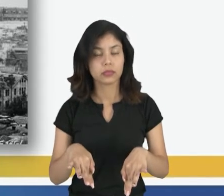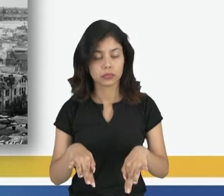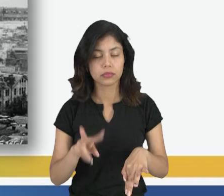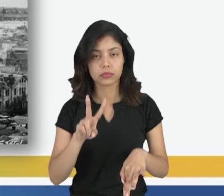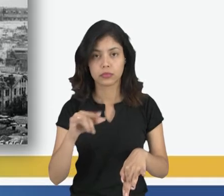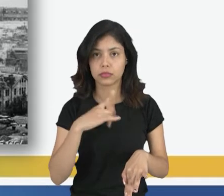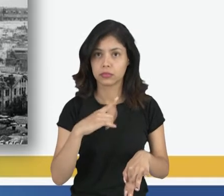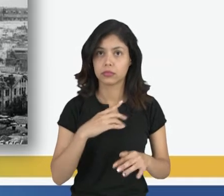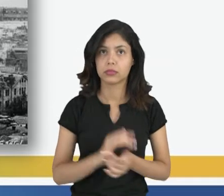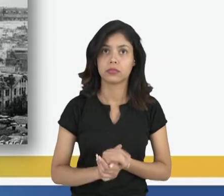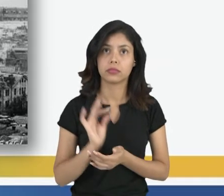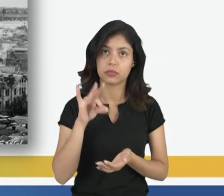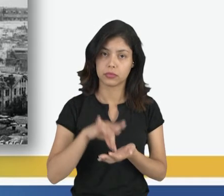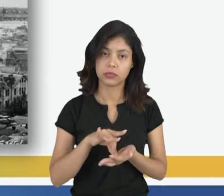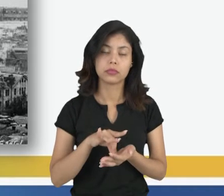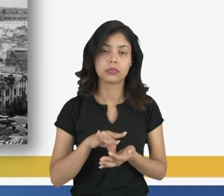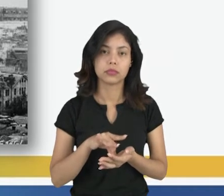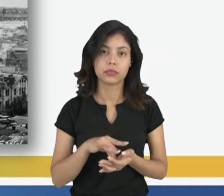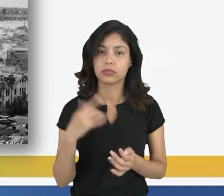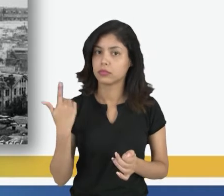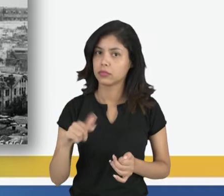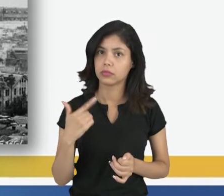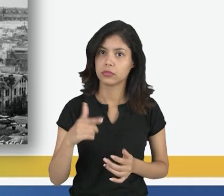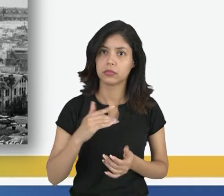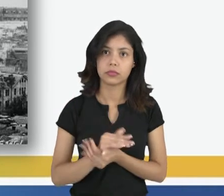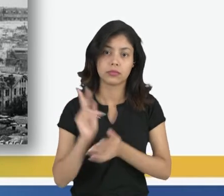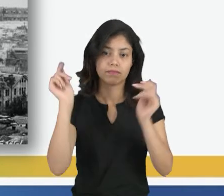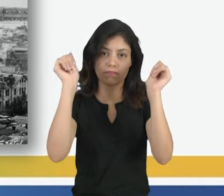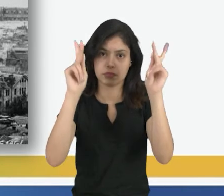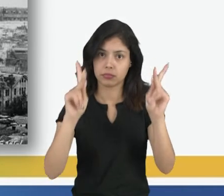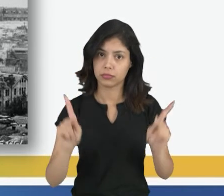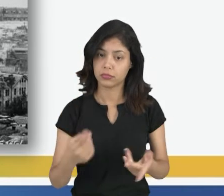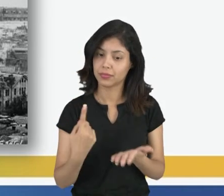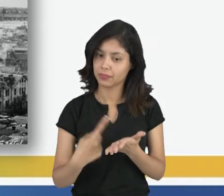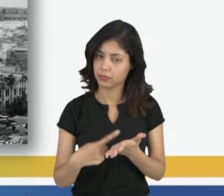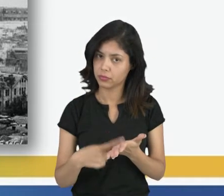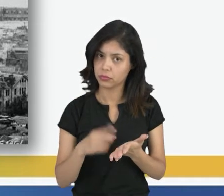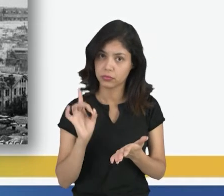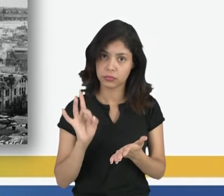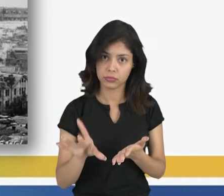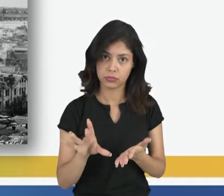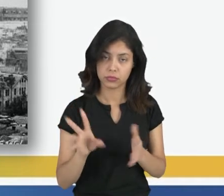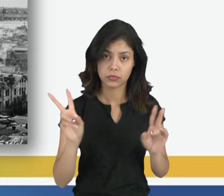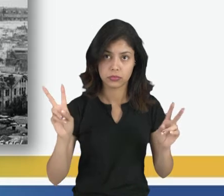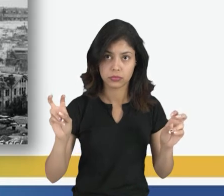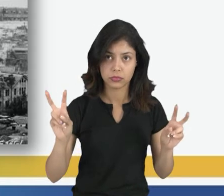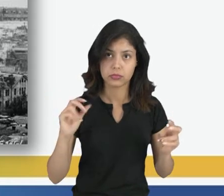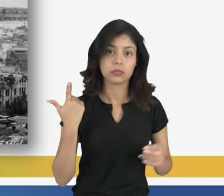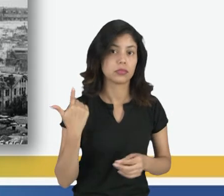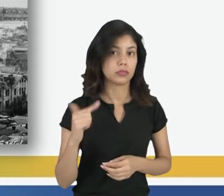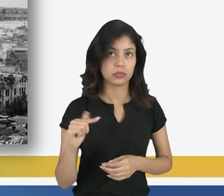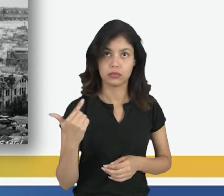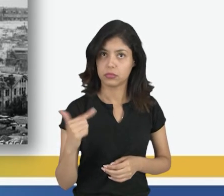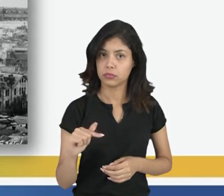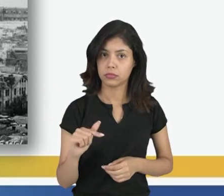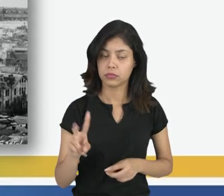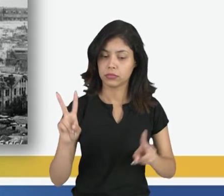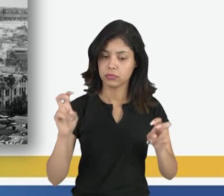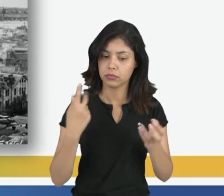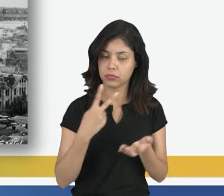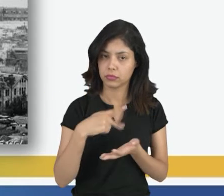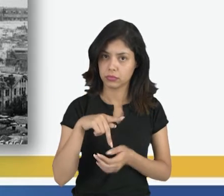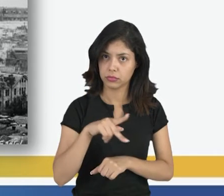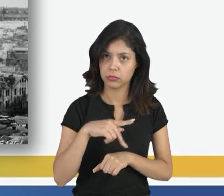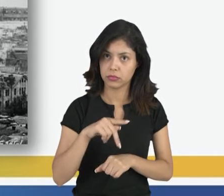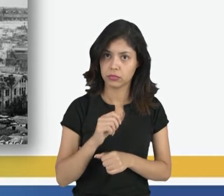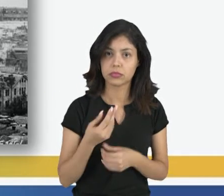porque, na verdade, a gente vai ter, não vai ter uma paz, vai ter um acordozinho lá, um termo, mas não vai ter um acordo de paz